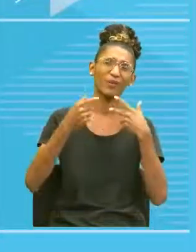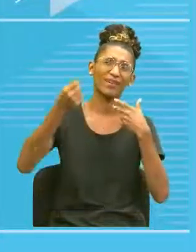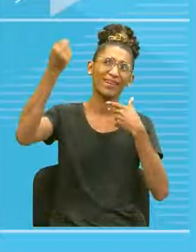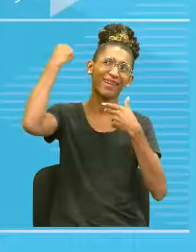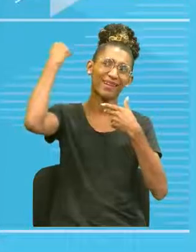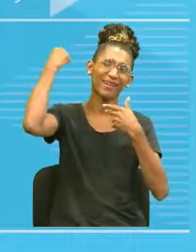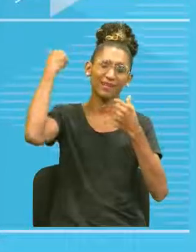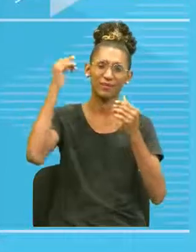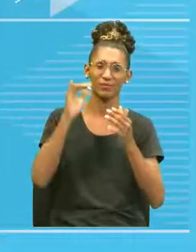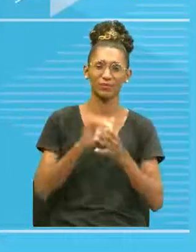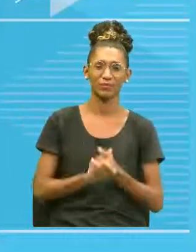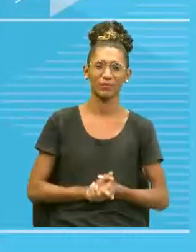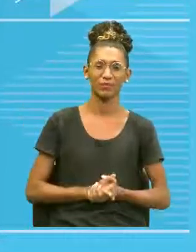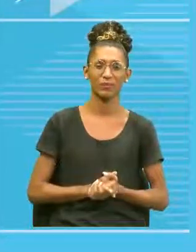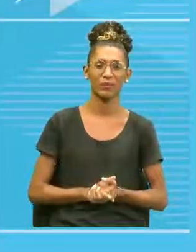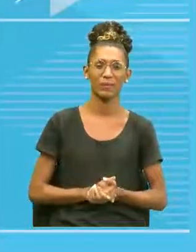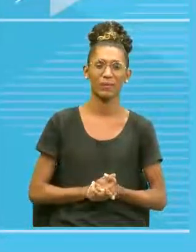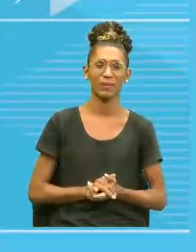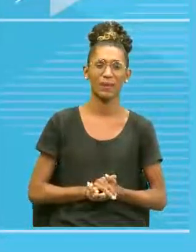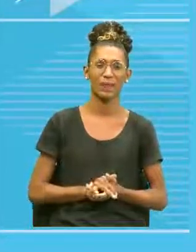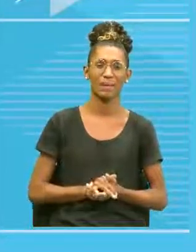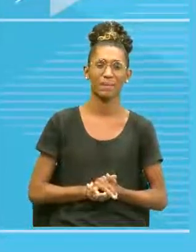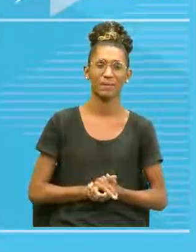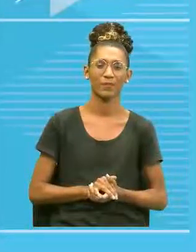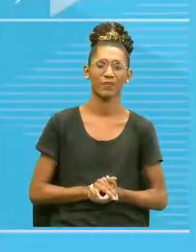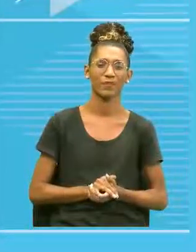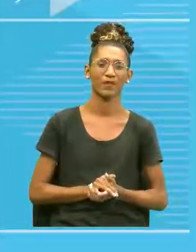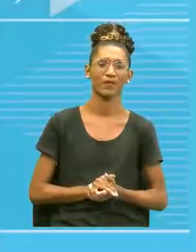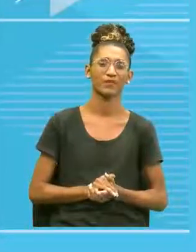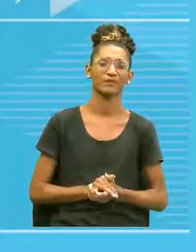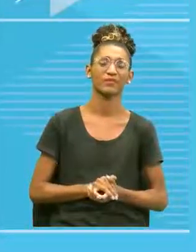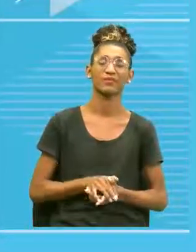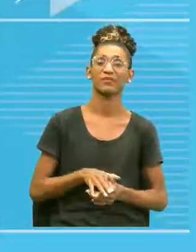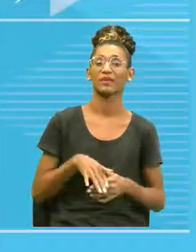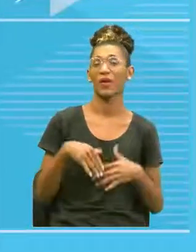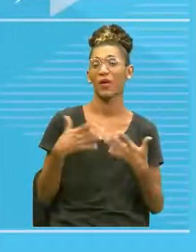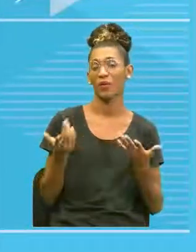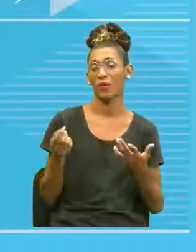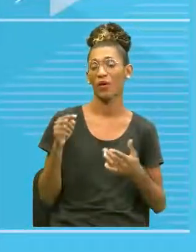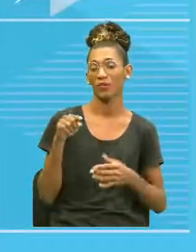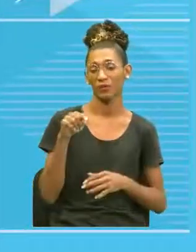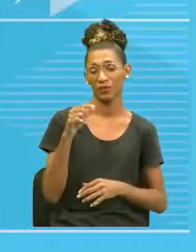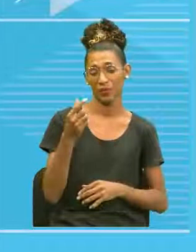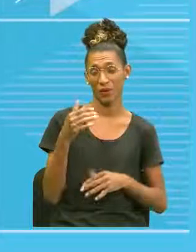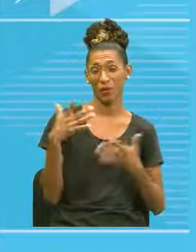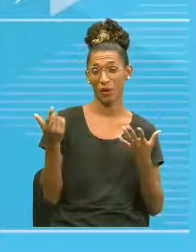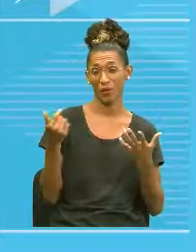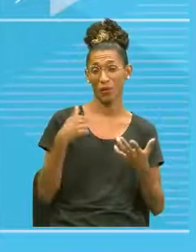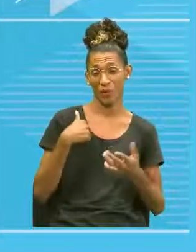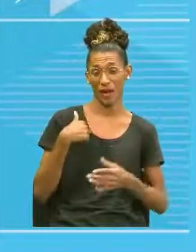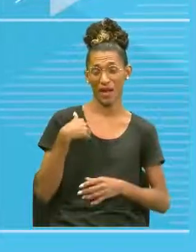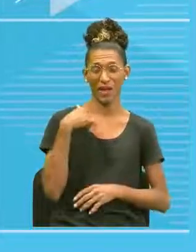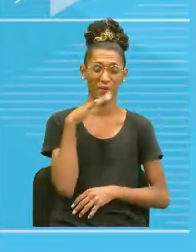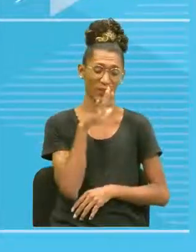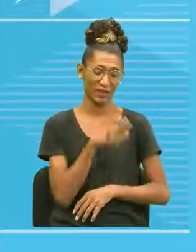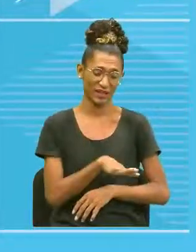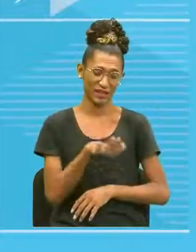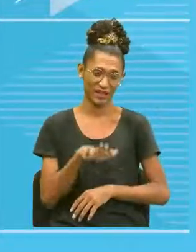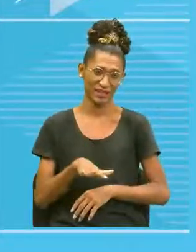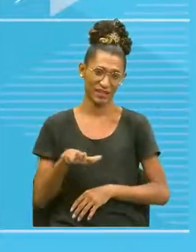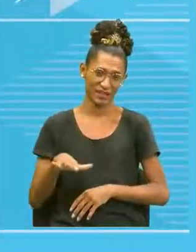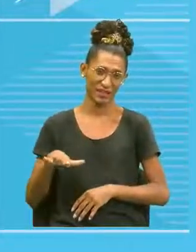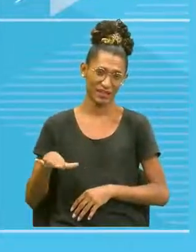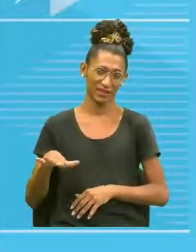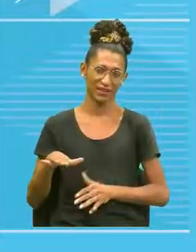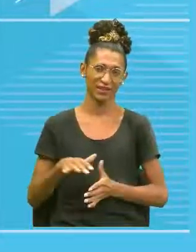no comia frutas quando John era ninho quando eu era criança ninho quer dizer